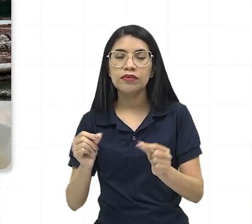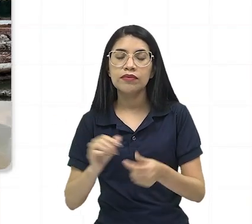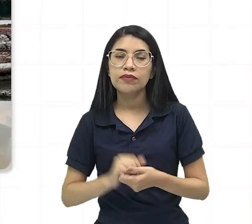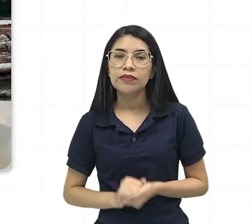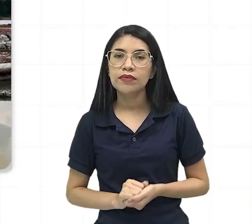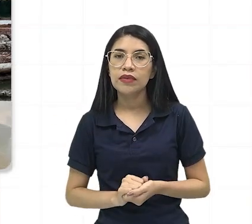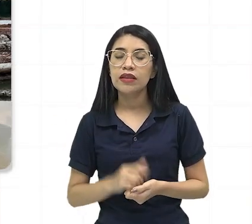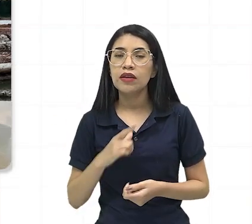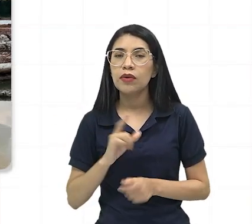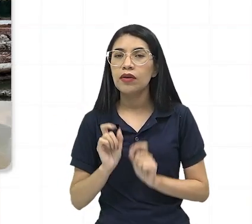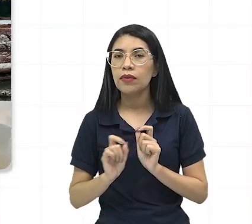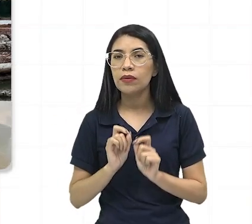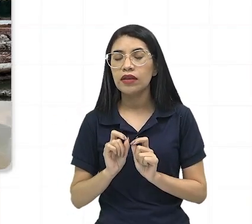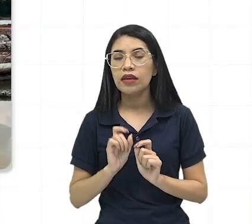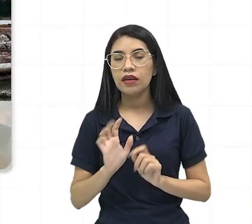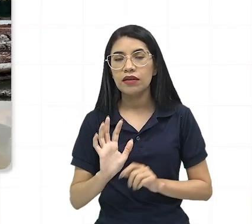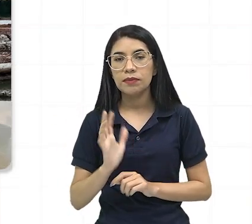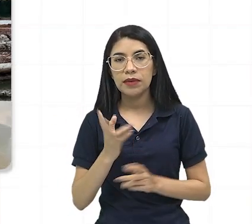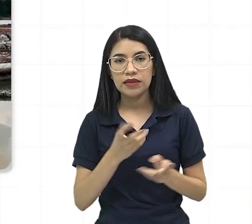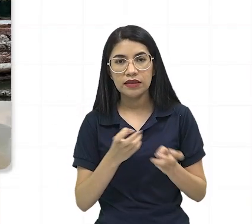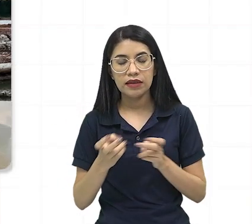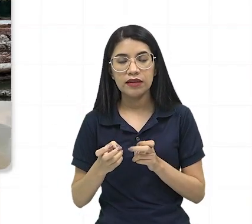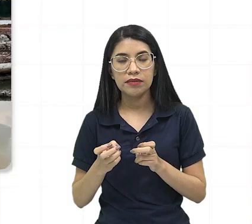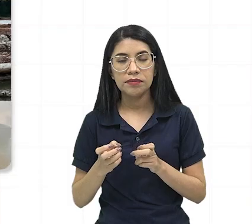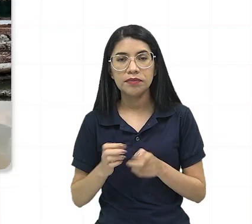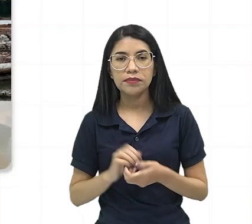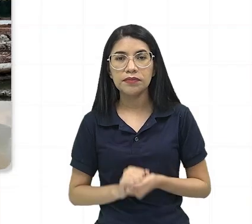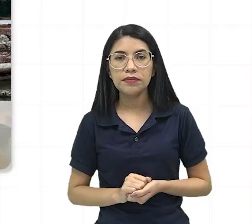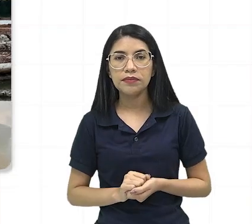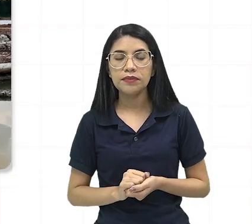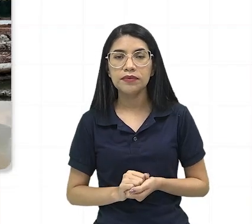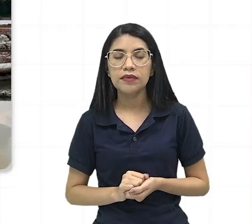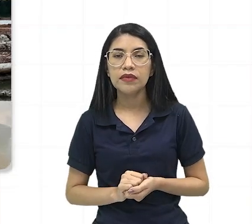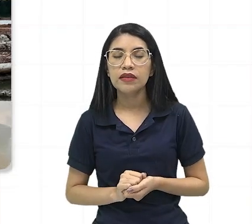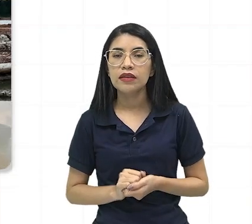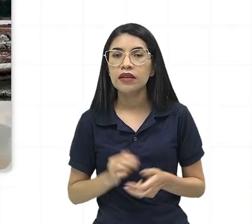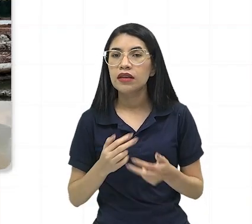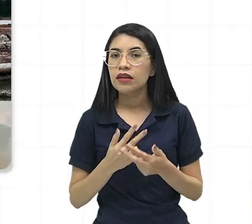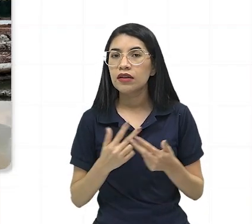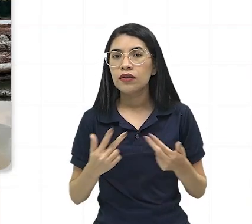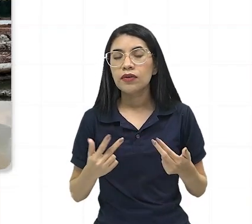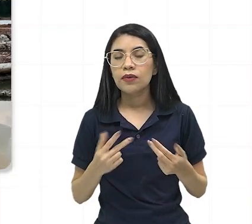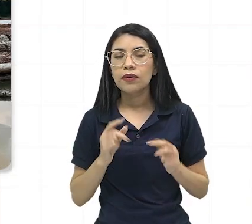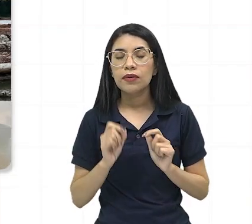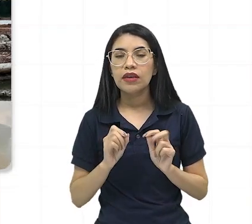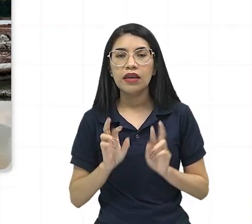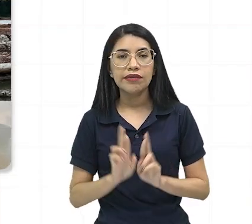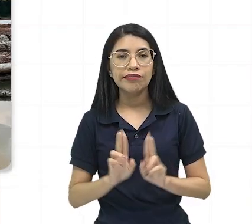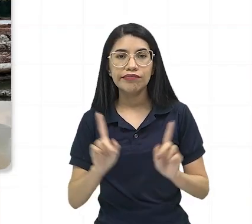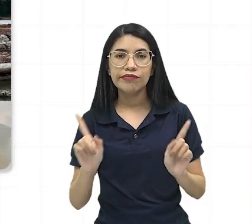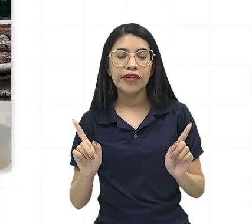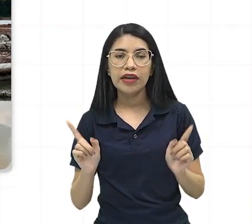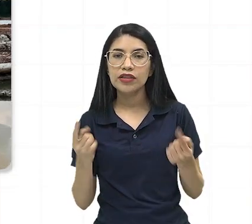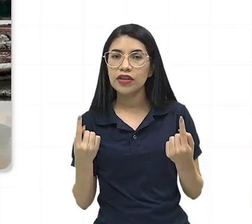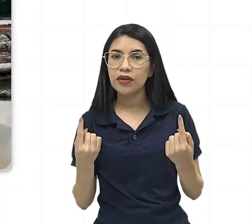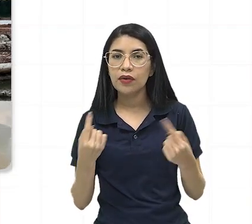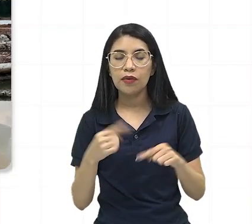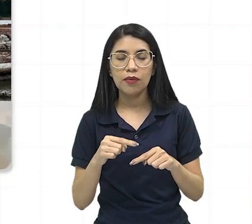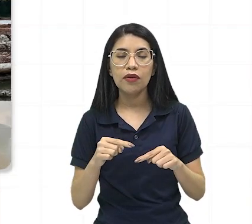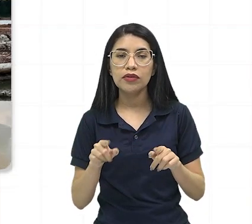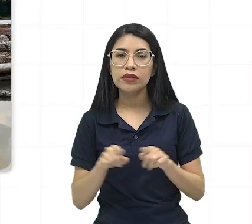natureza. Então são constantes e também, né, coisas que acabam se contradizendo no processo